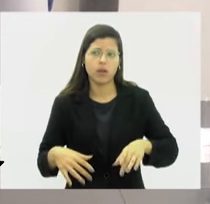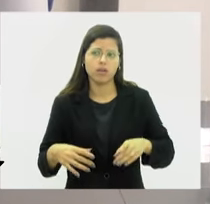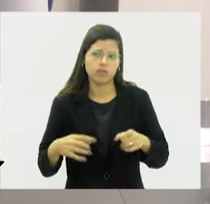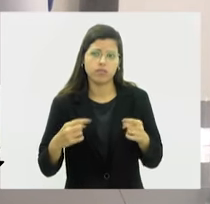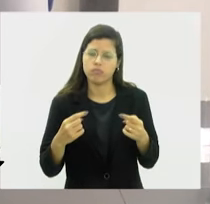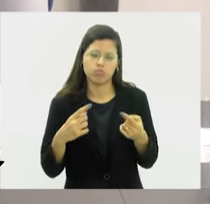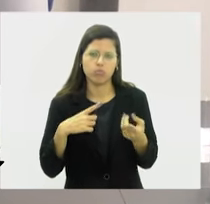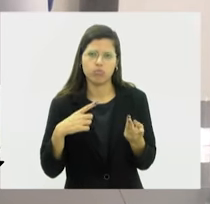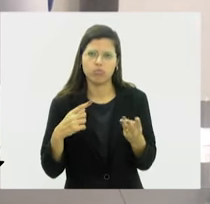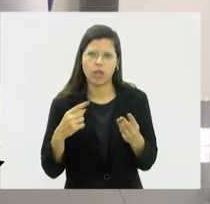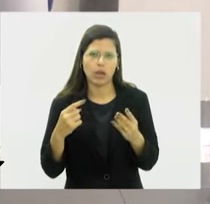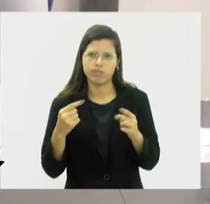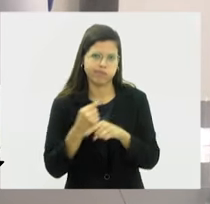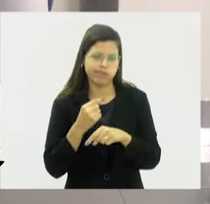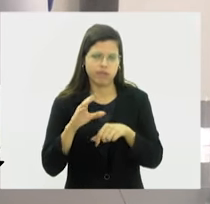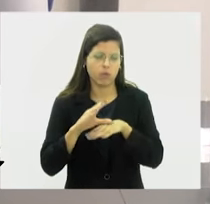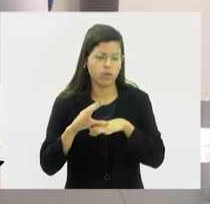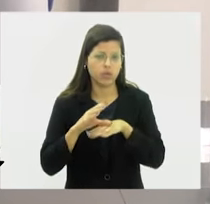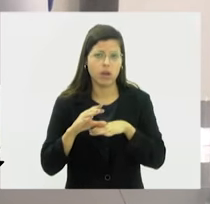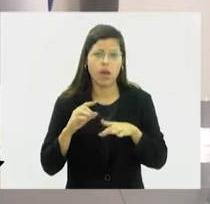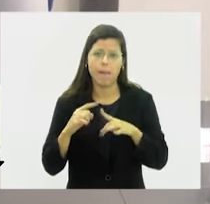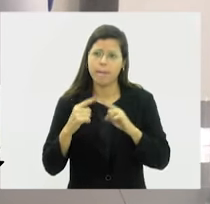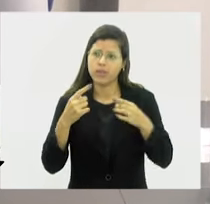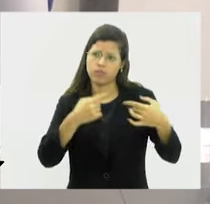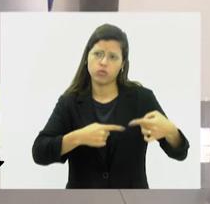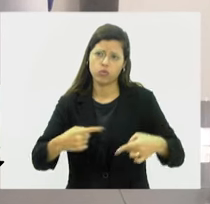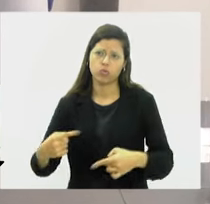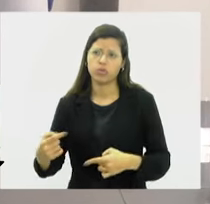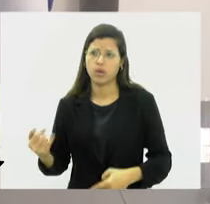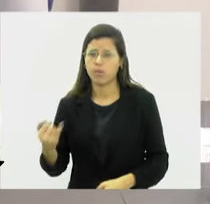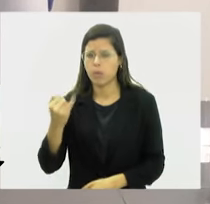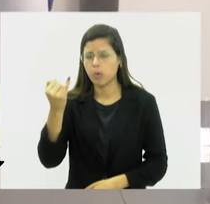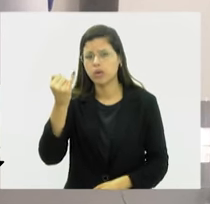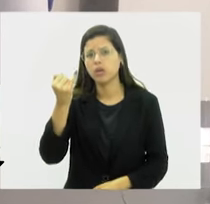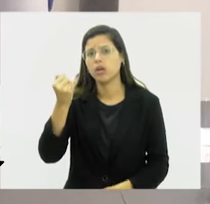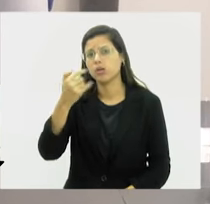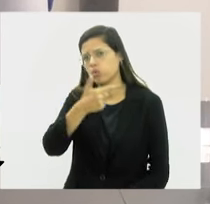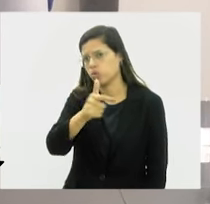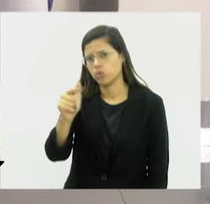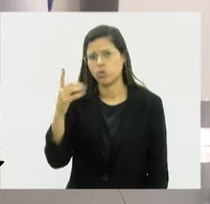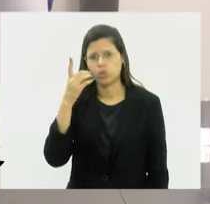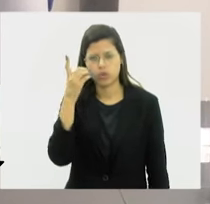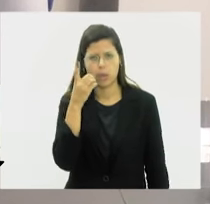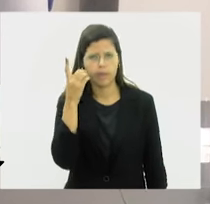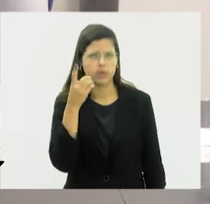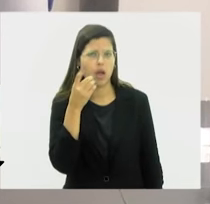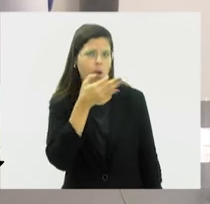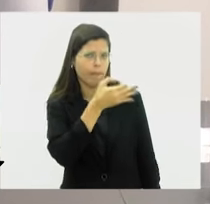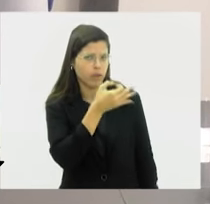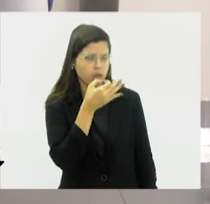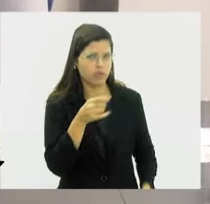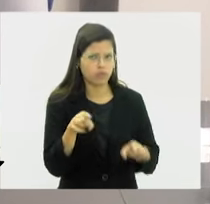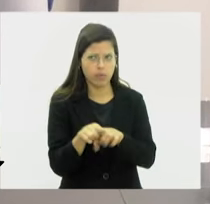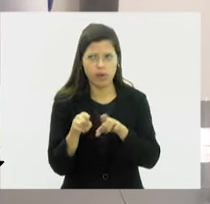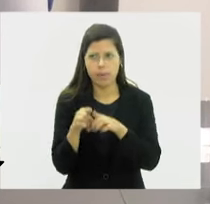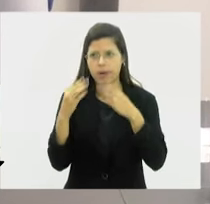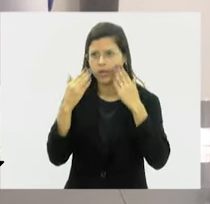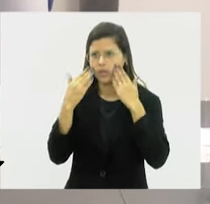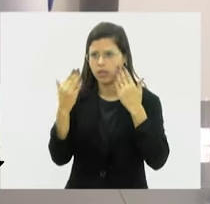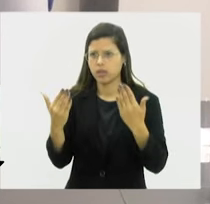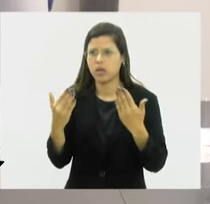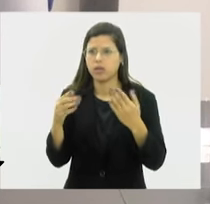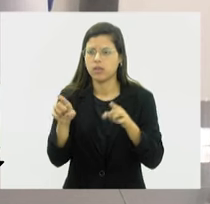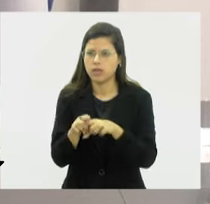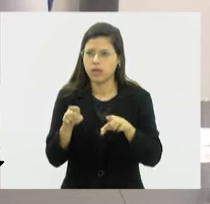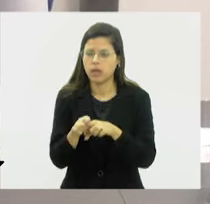constitucional. Pois bem, é uma matéria de discussão. É importante aí ouvirmos os colegas diante do que foi apresentado e do eventual voto de